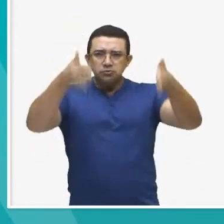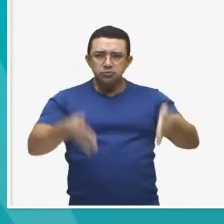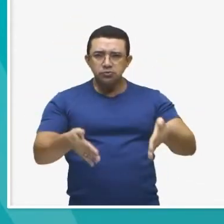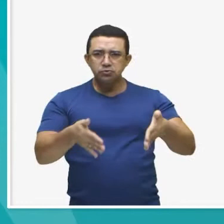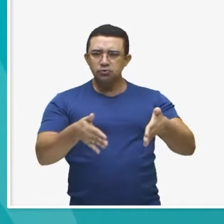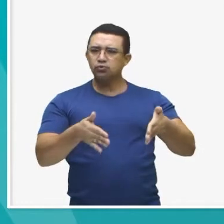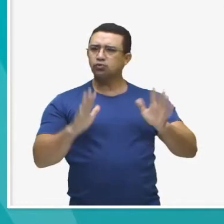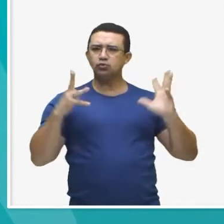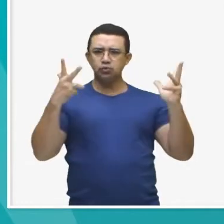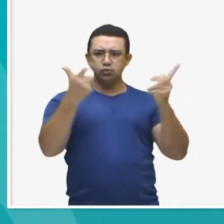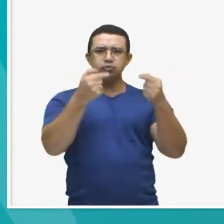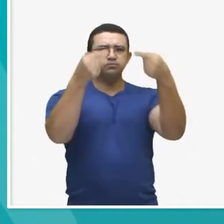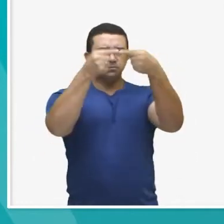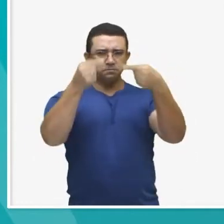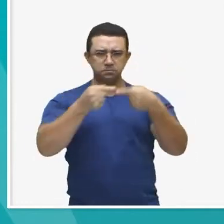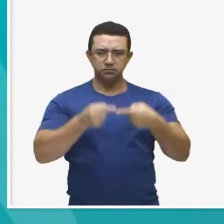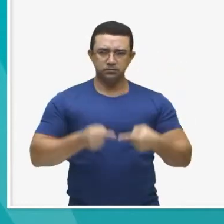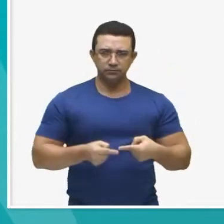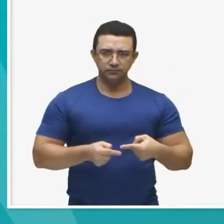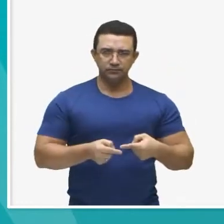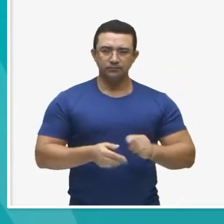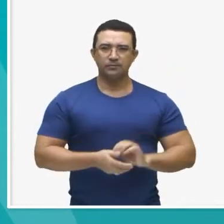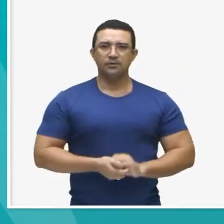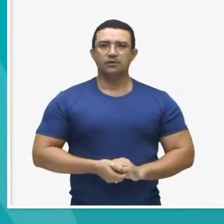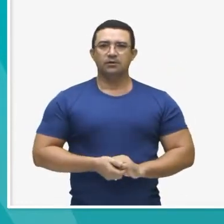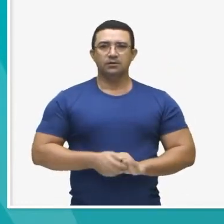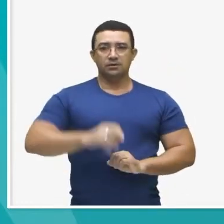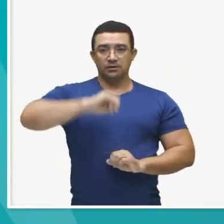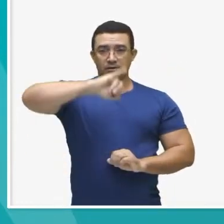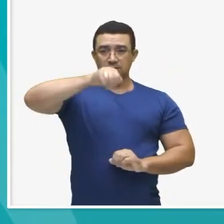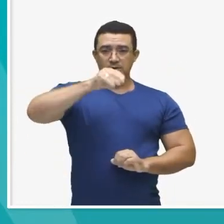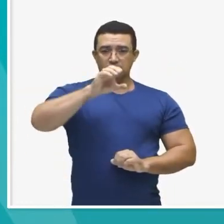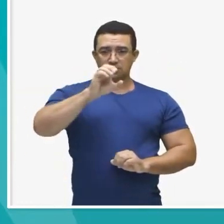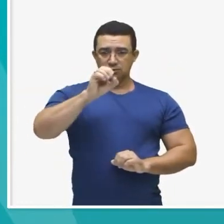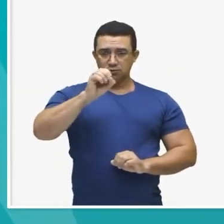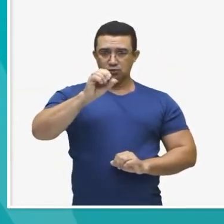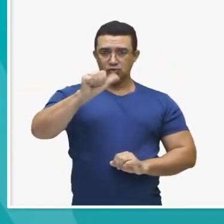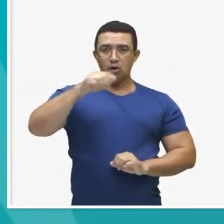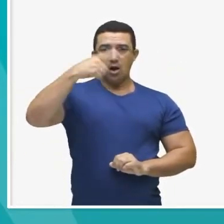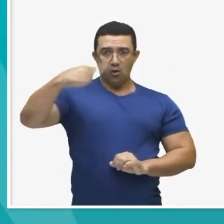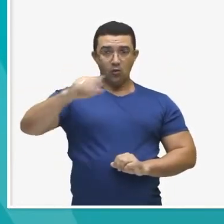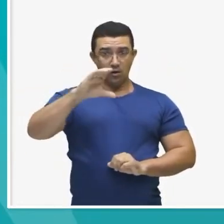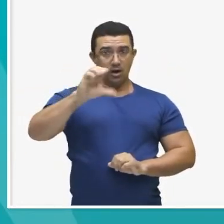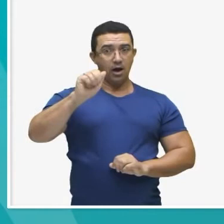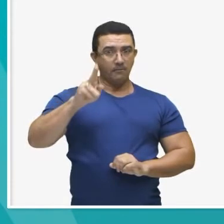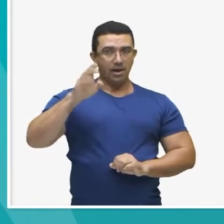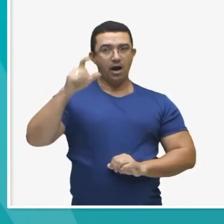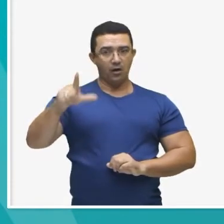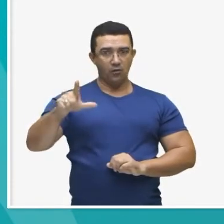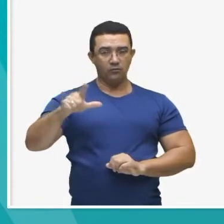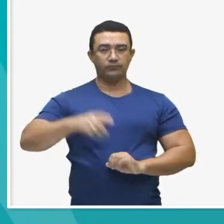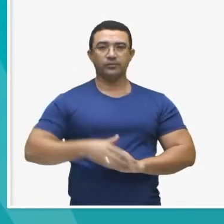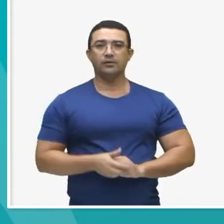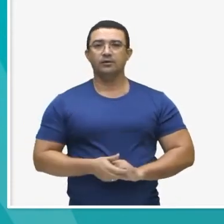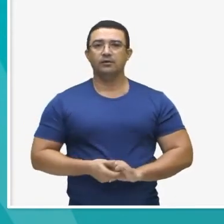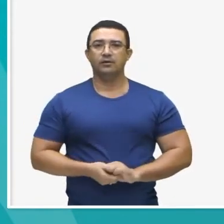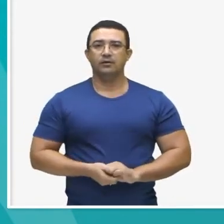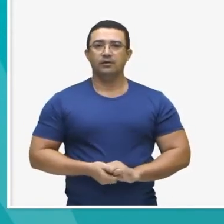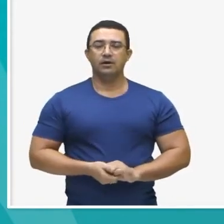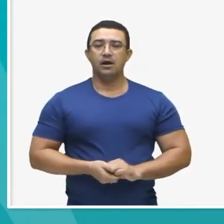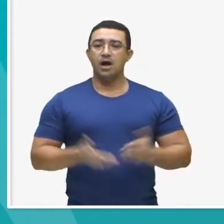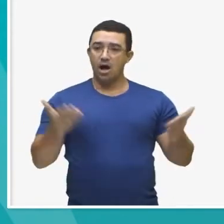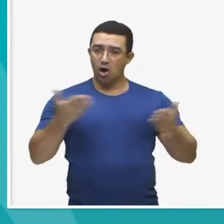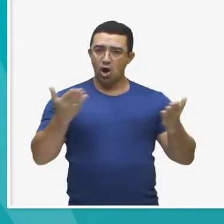por diante, ok? Então esse é João Cabral de Melo Neto. Vamos então agora conhecer o